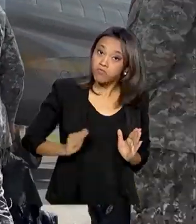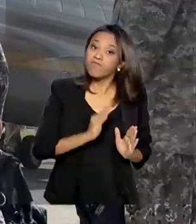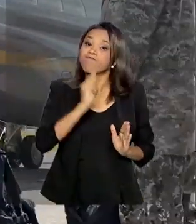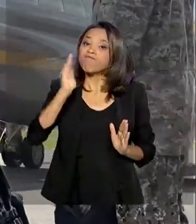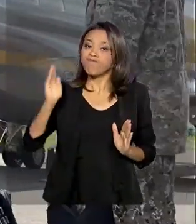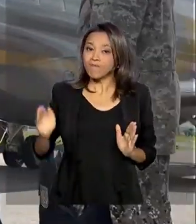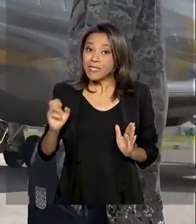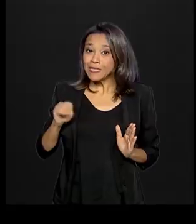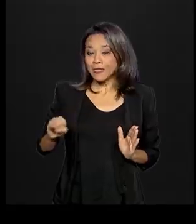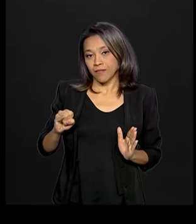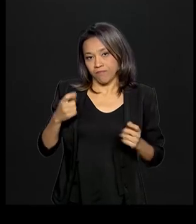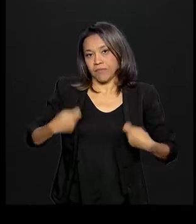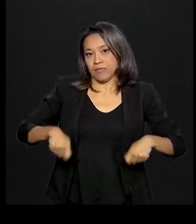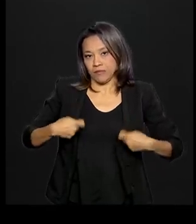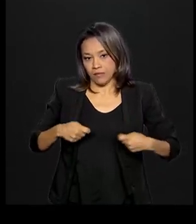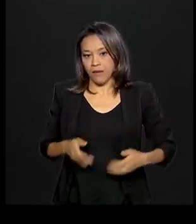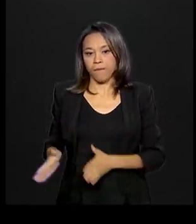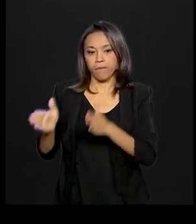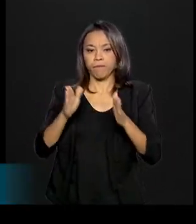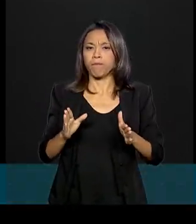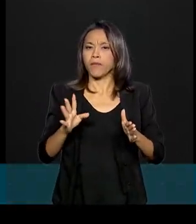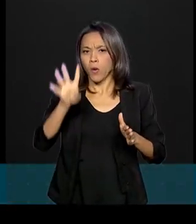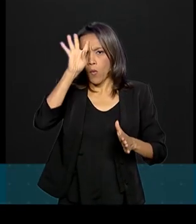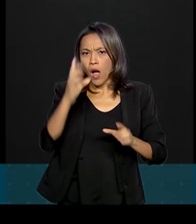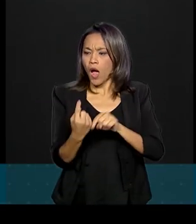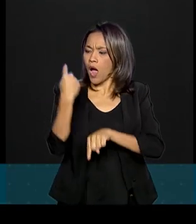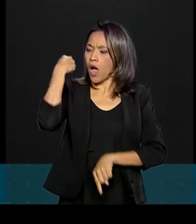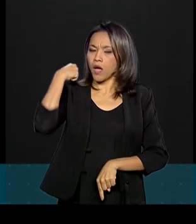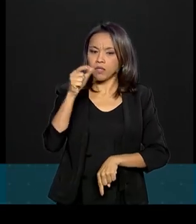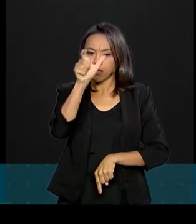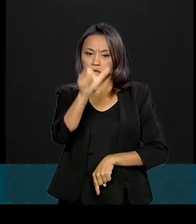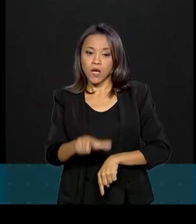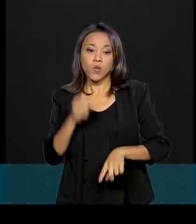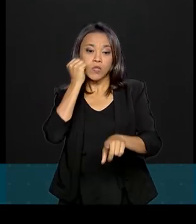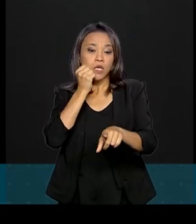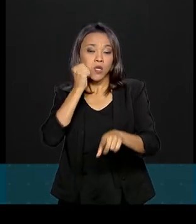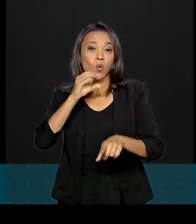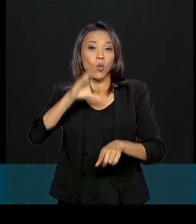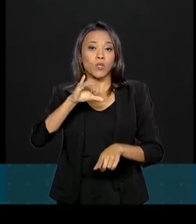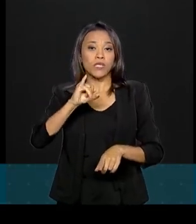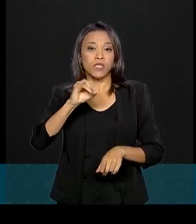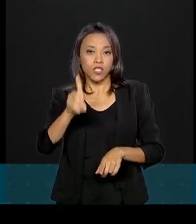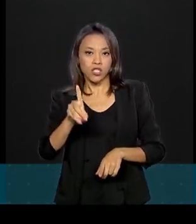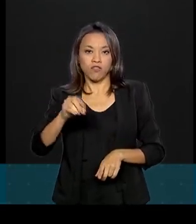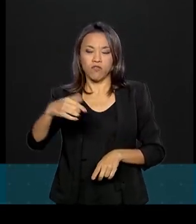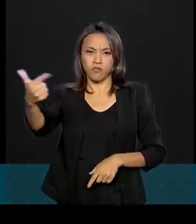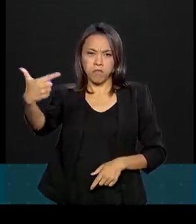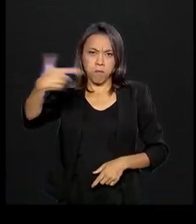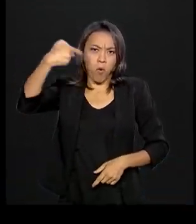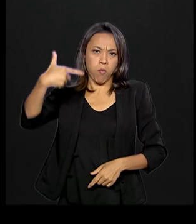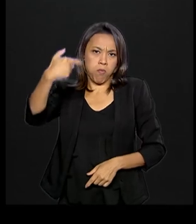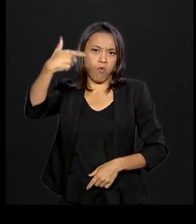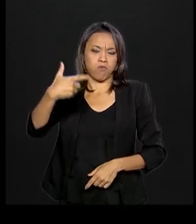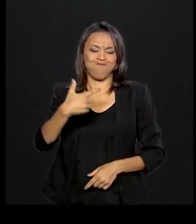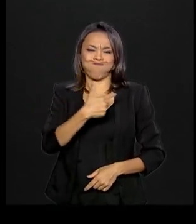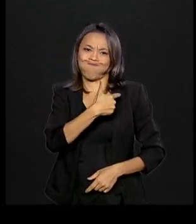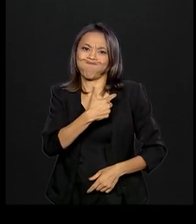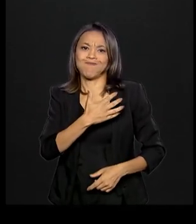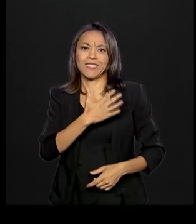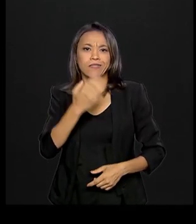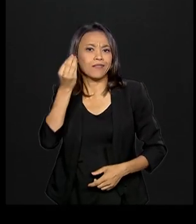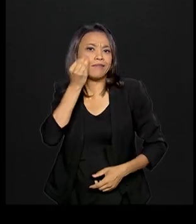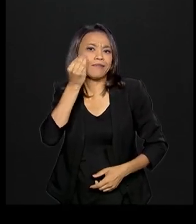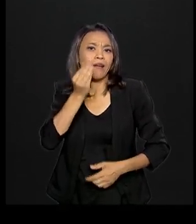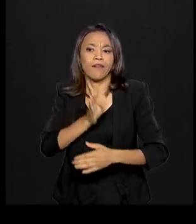se houver necessidade. Na quarta-feira, o senador licenciado Cid Gomes foi atingido com dois tiros na altura do ombro, quando